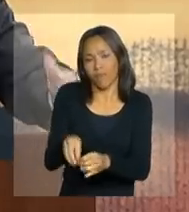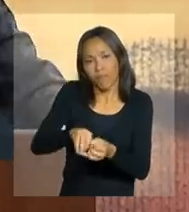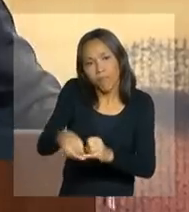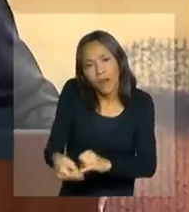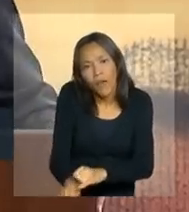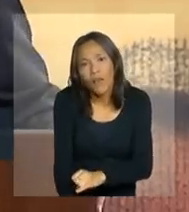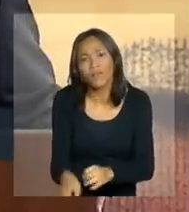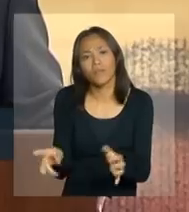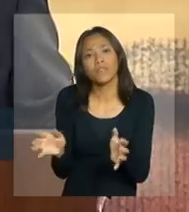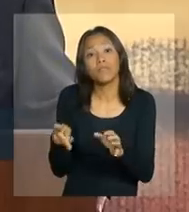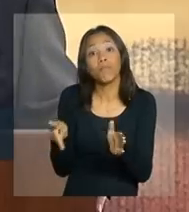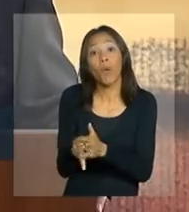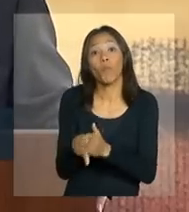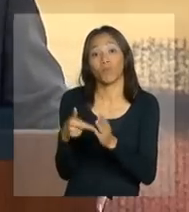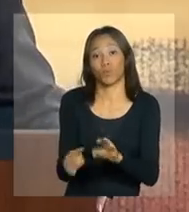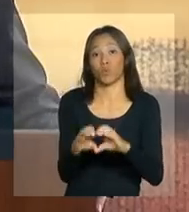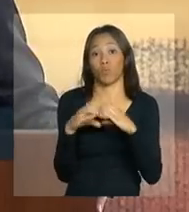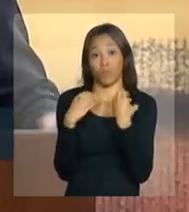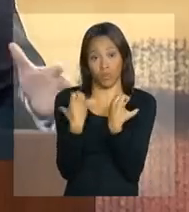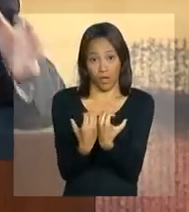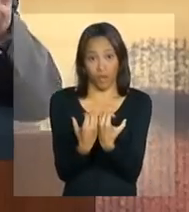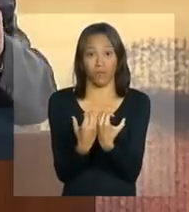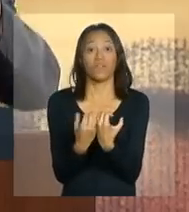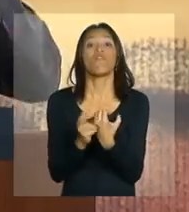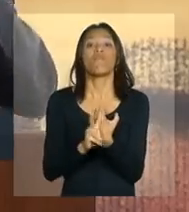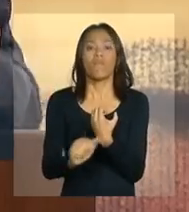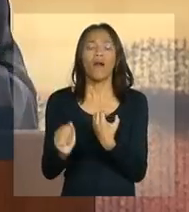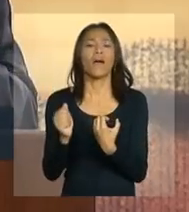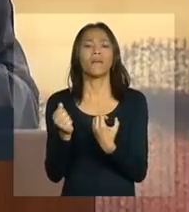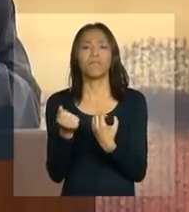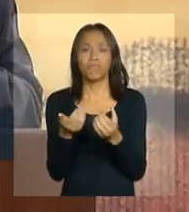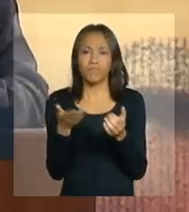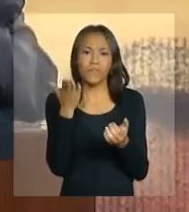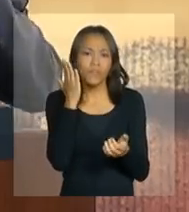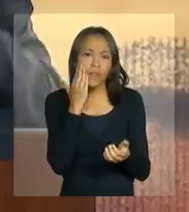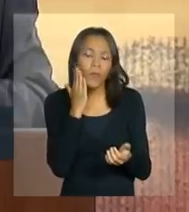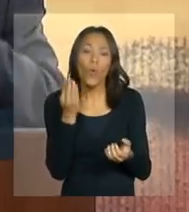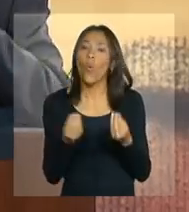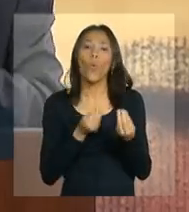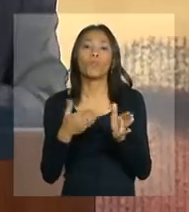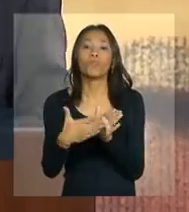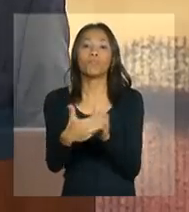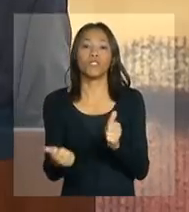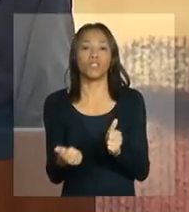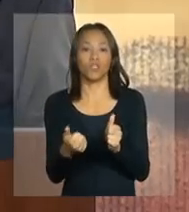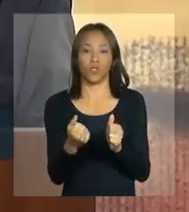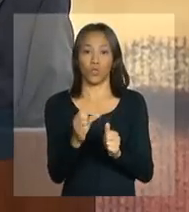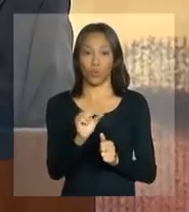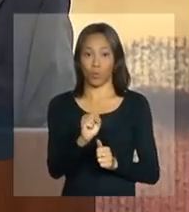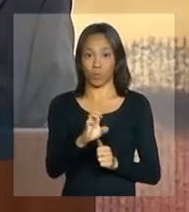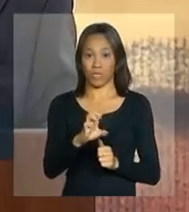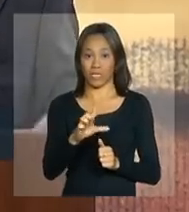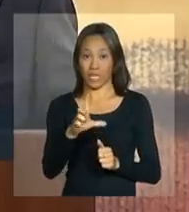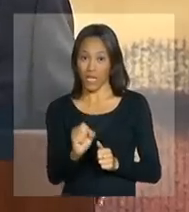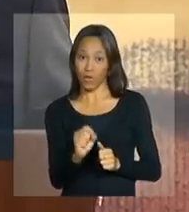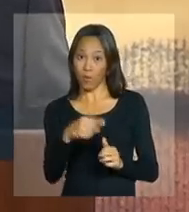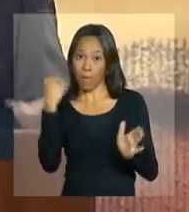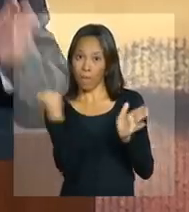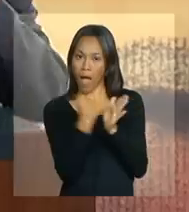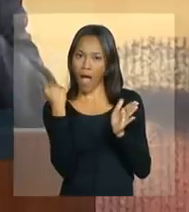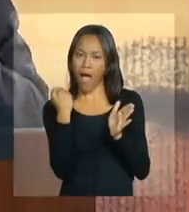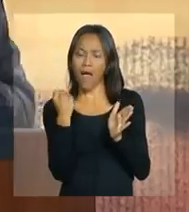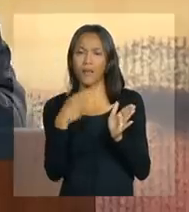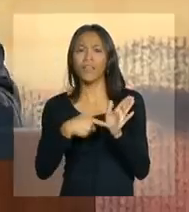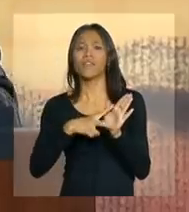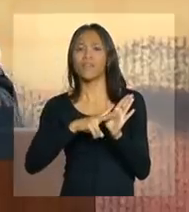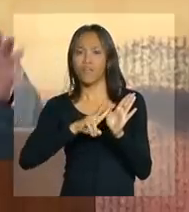nas comunidades remanescentes de quilombos vão poder solicitar o selo Quilombos do Brasil que é um selo de identificação